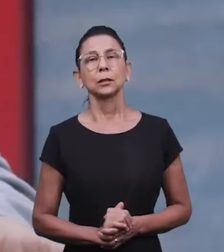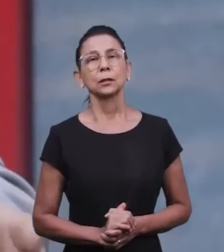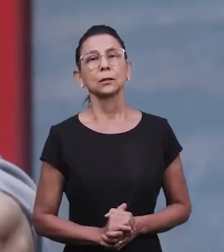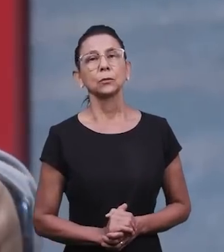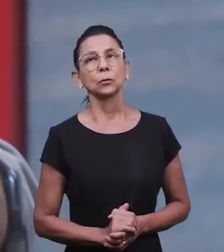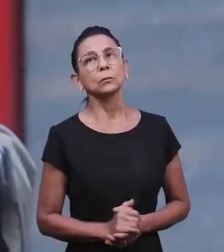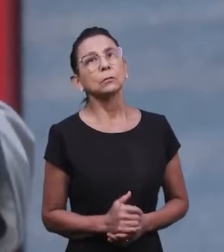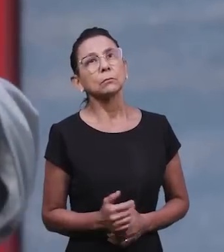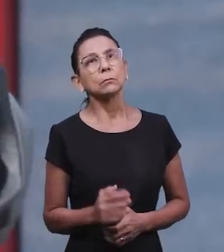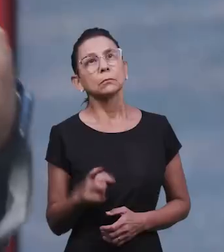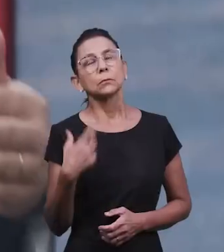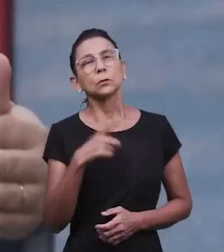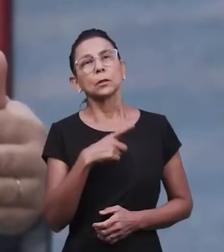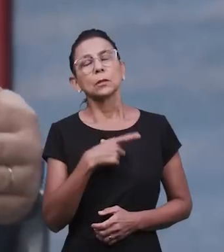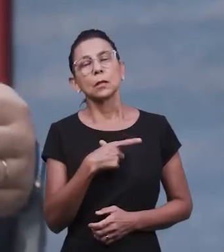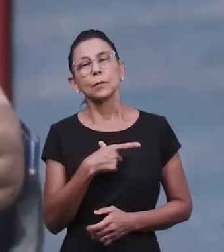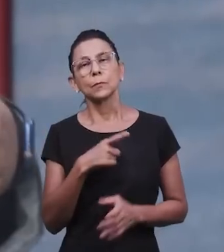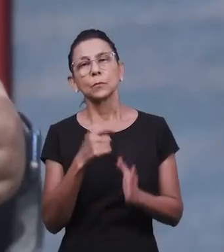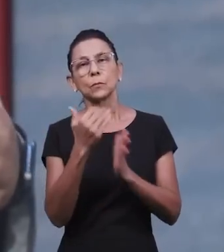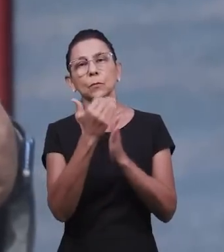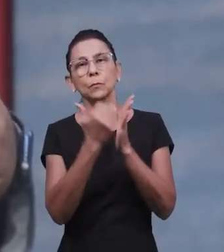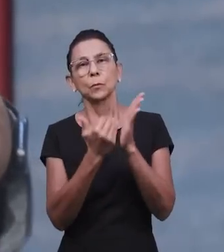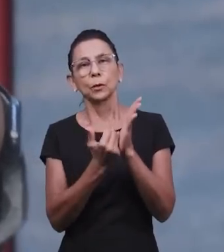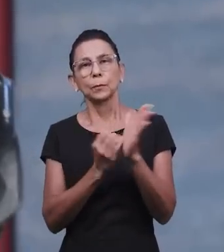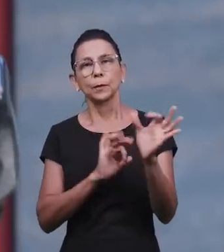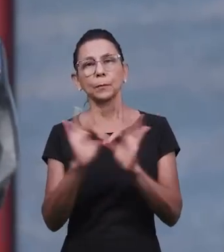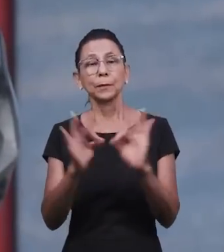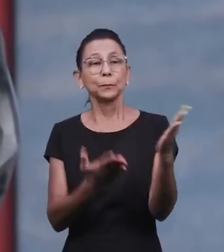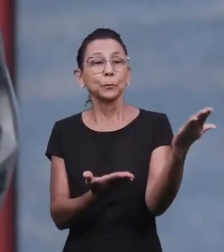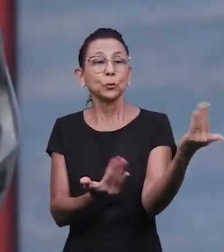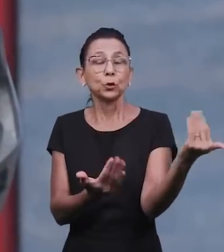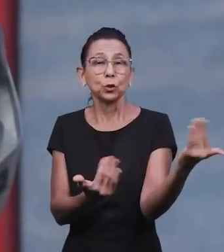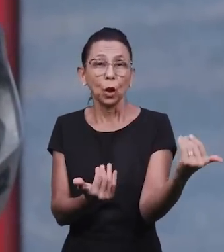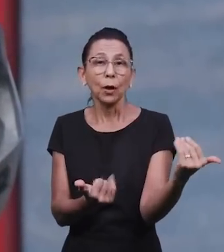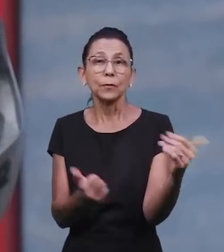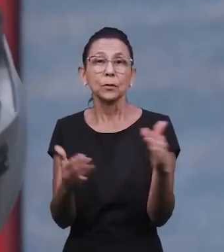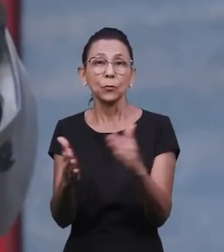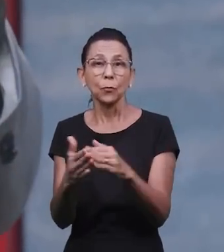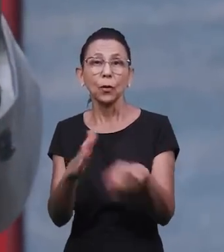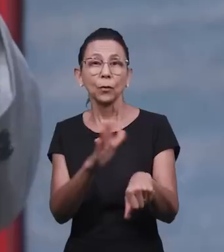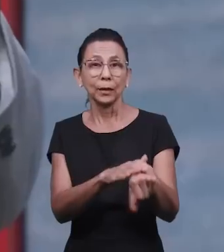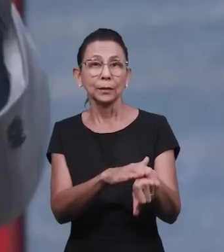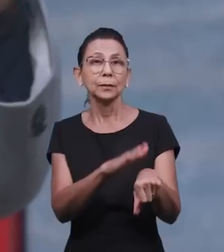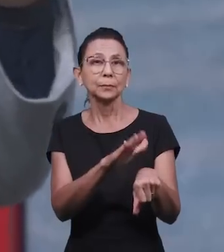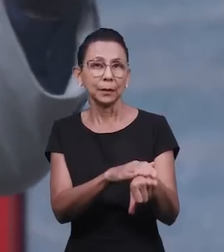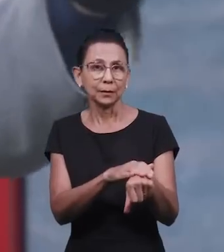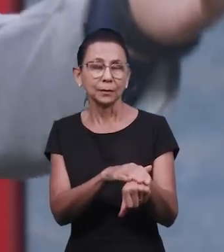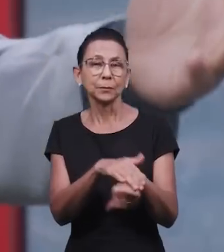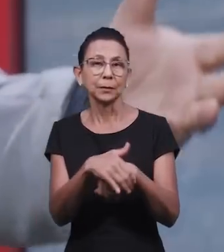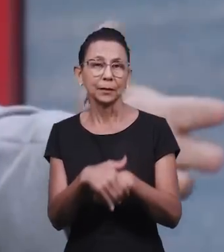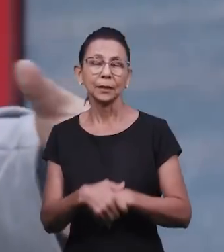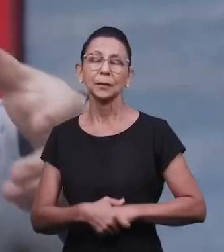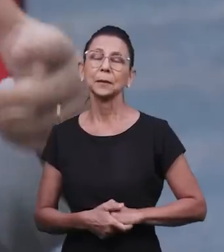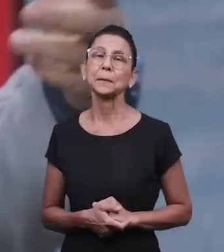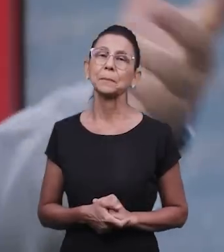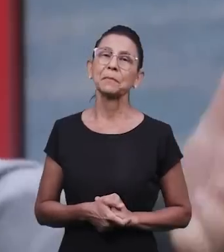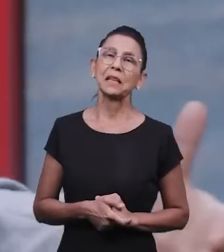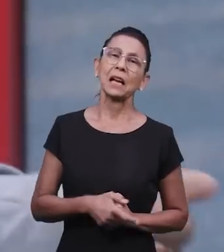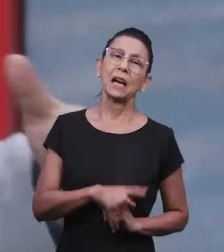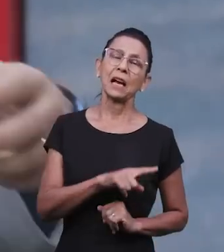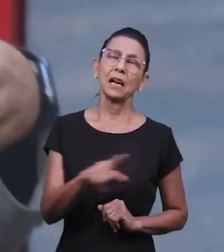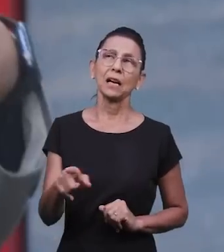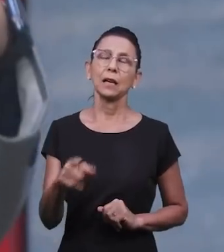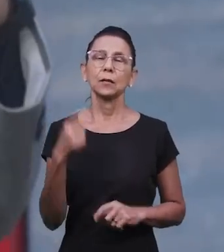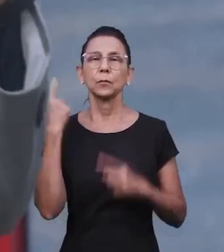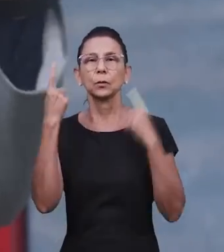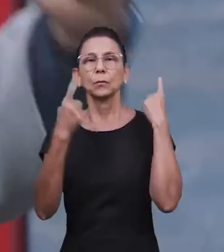jovens, é o melhor dos mundos, porque o jovem, às vezes a gente fica preocupado com as perguntas foram em torno das